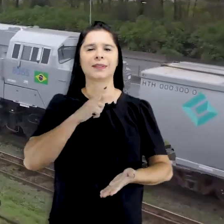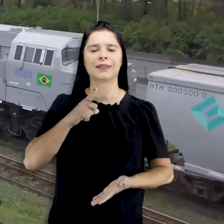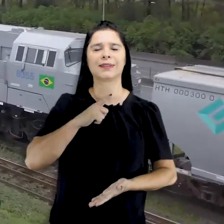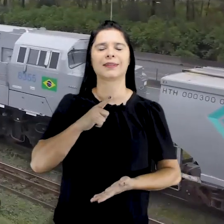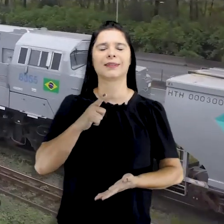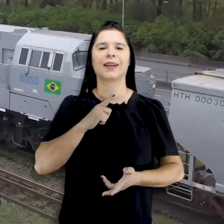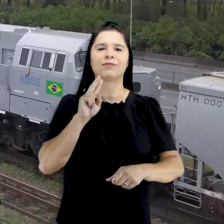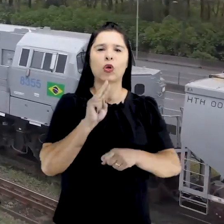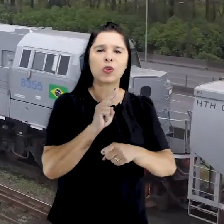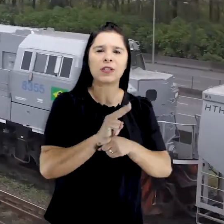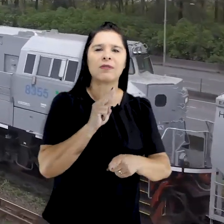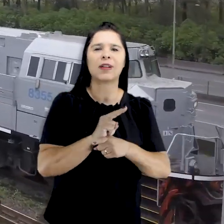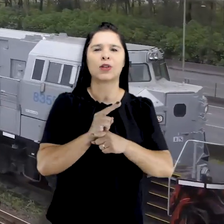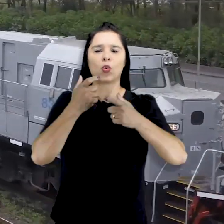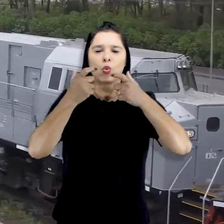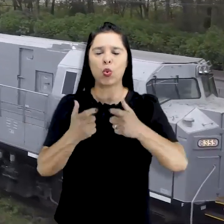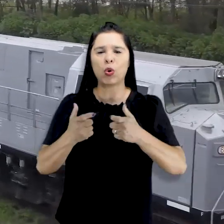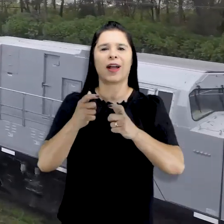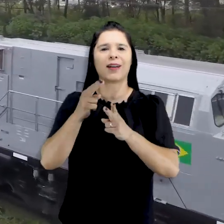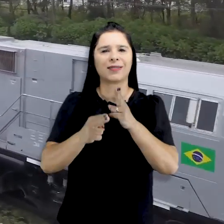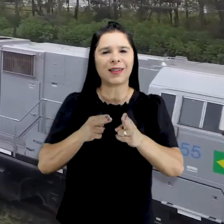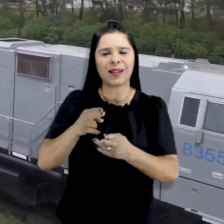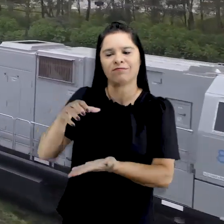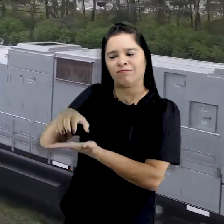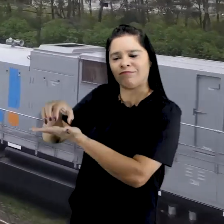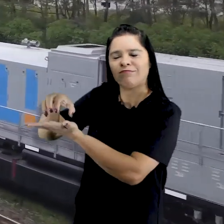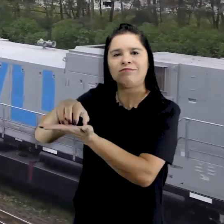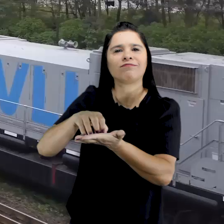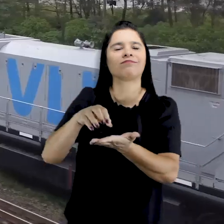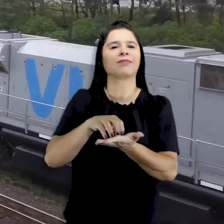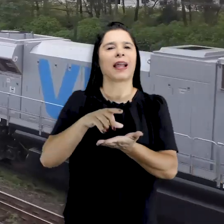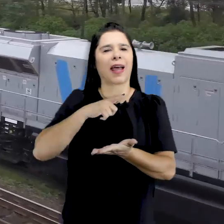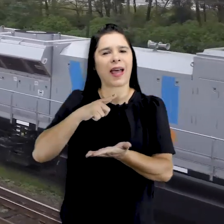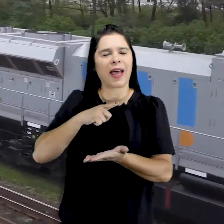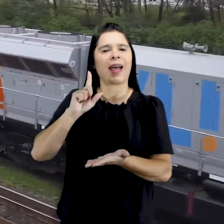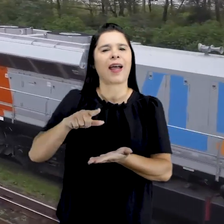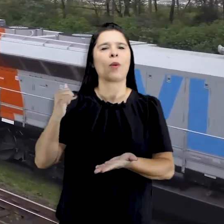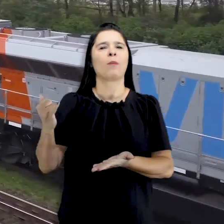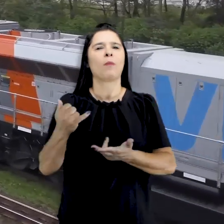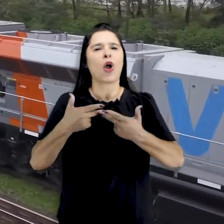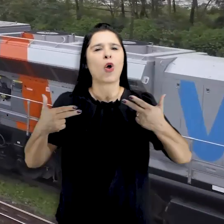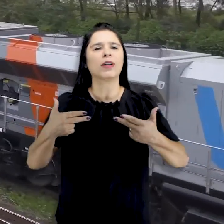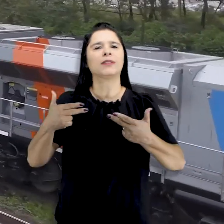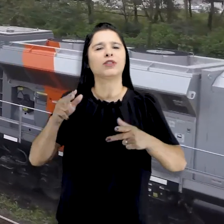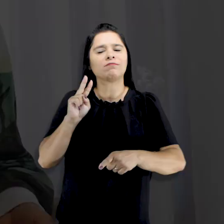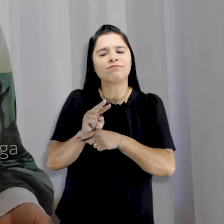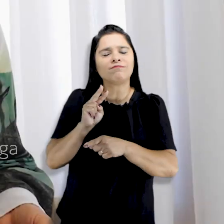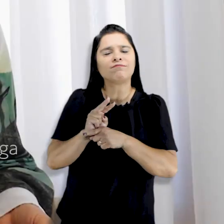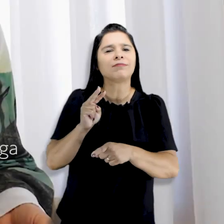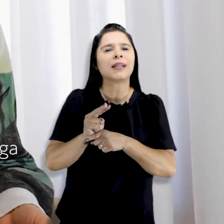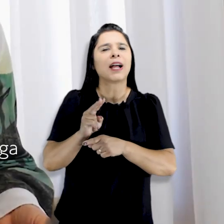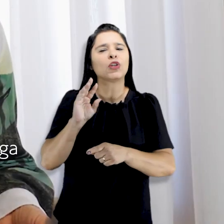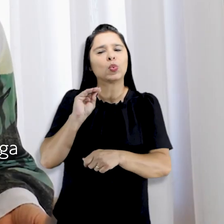ferrovia, como as antigas estações de trem, são também meios de preservar essa memória.